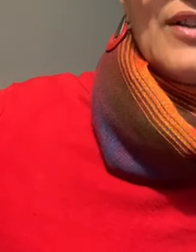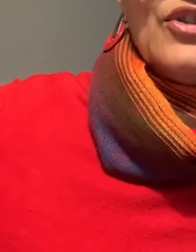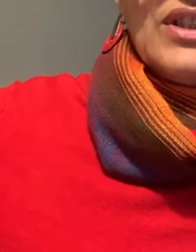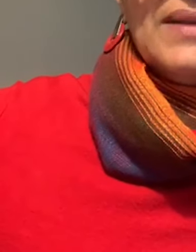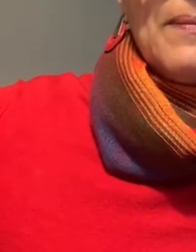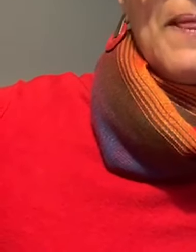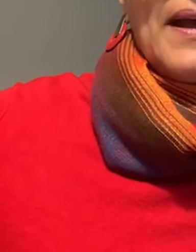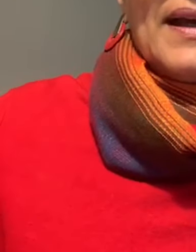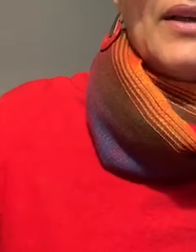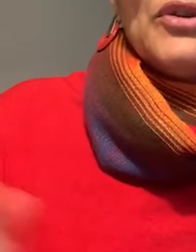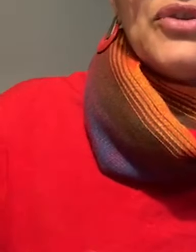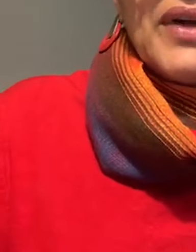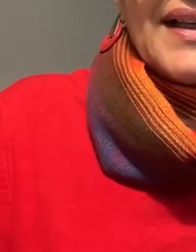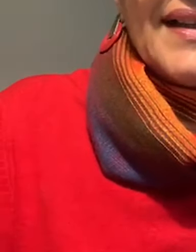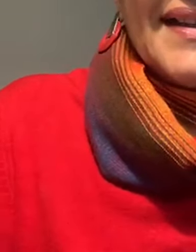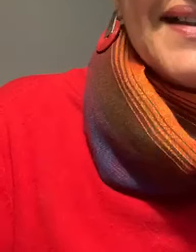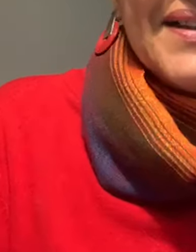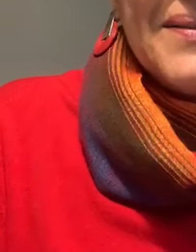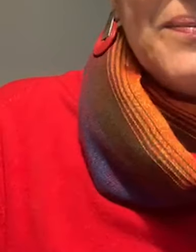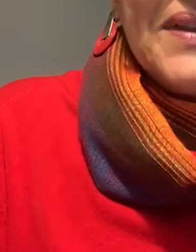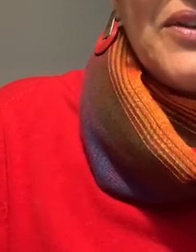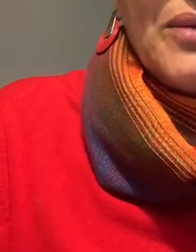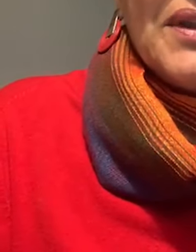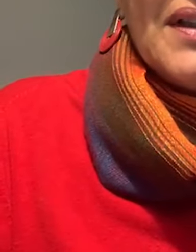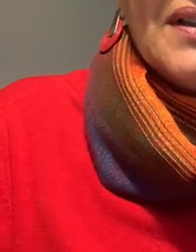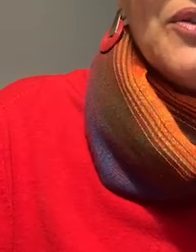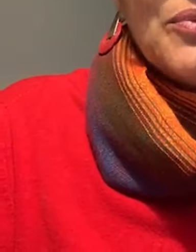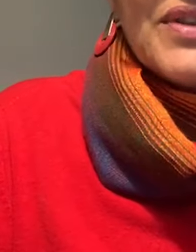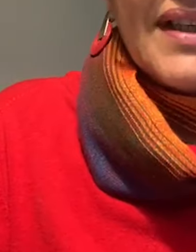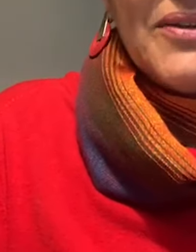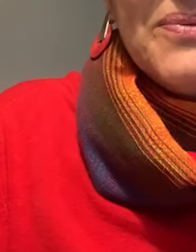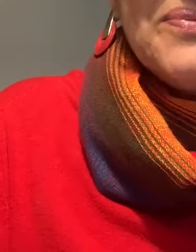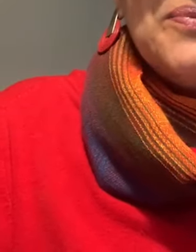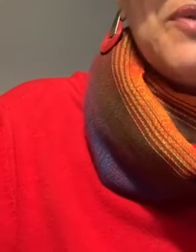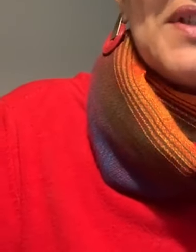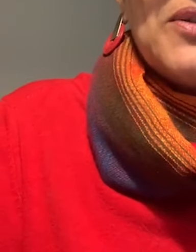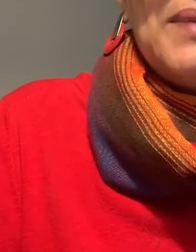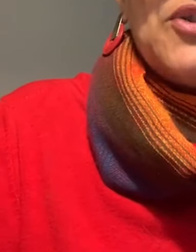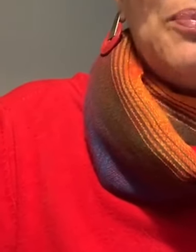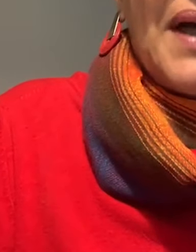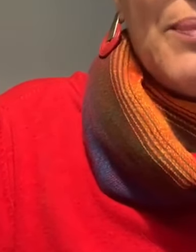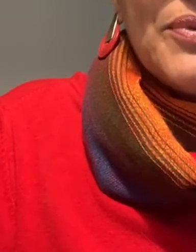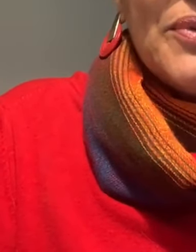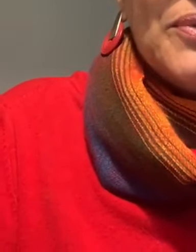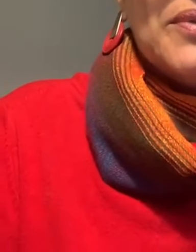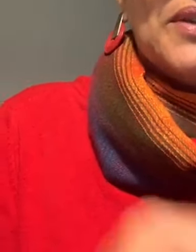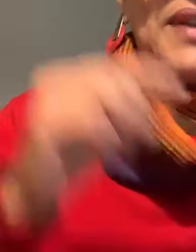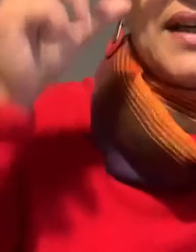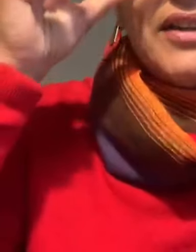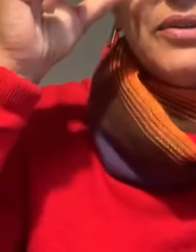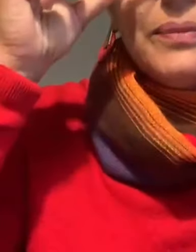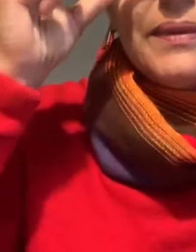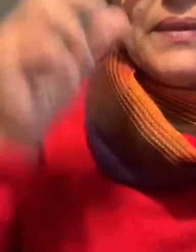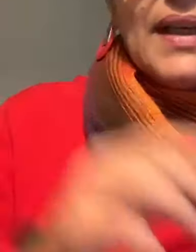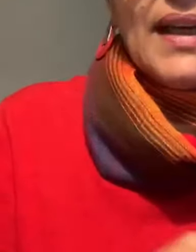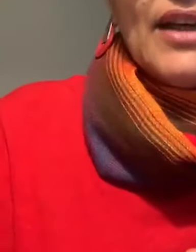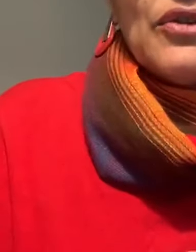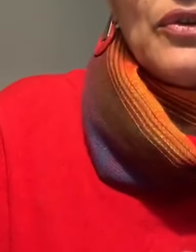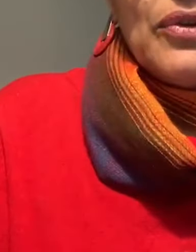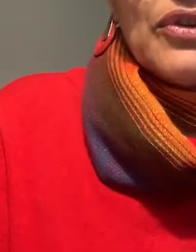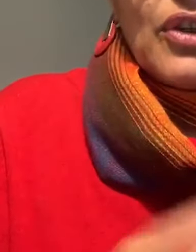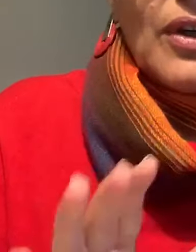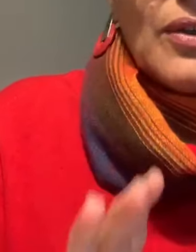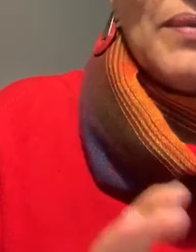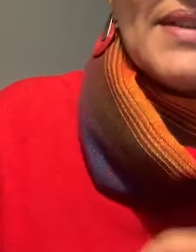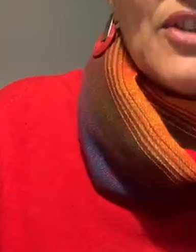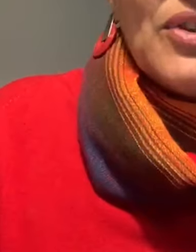Olá, boa tarde. Eu estou aqui em nome do museu para fazer um bate-papo com o Leonardo.